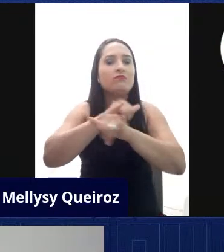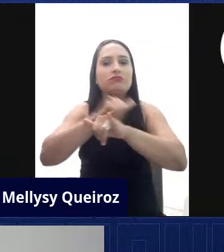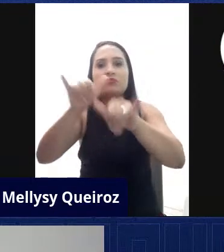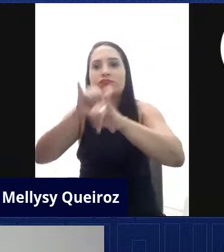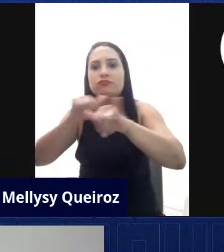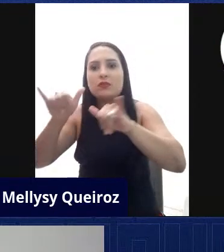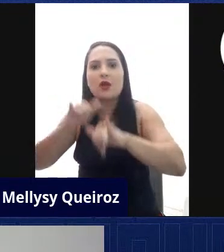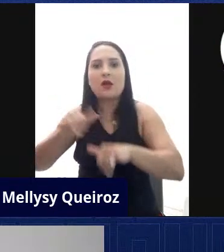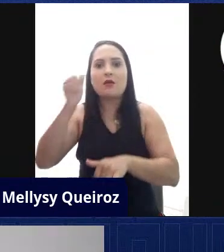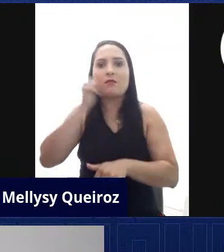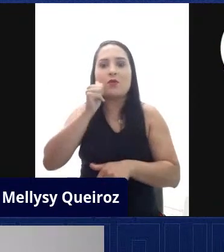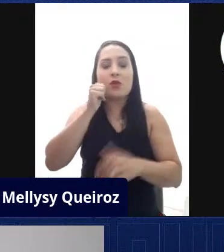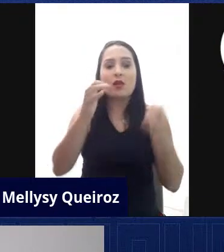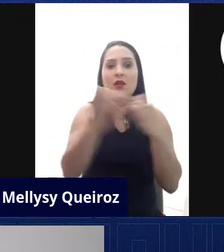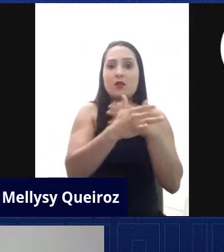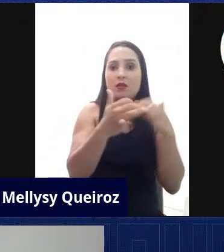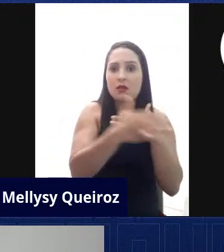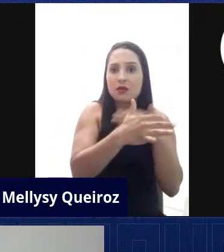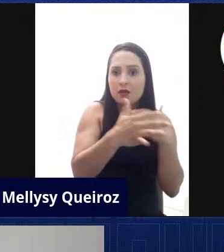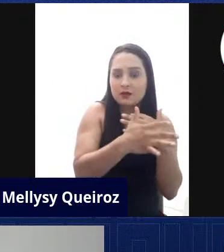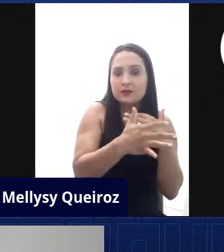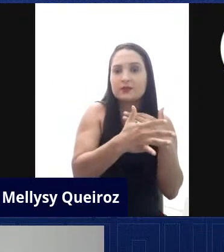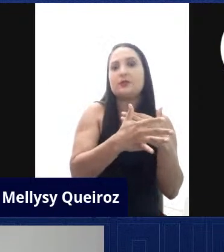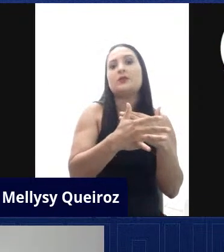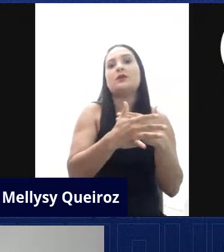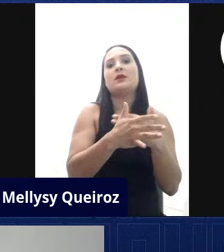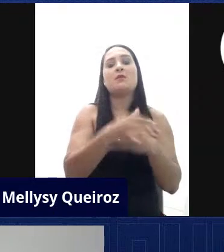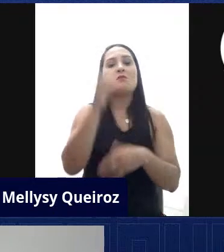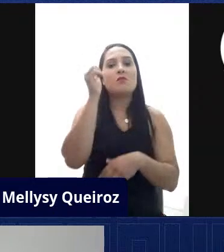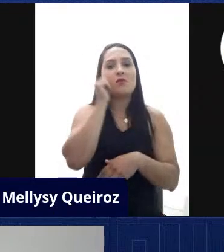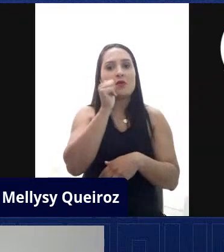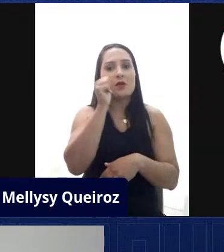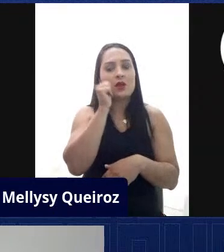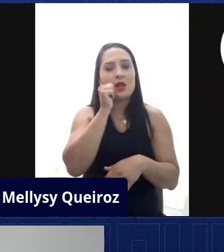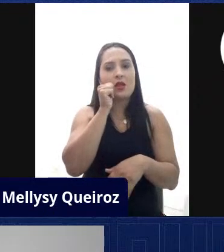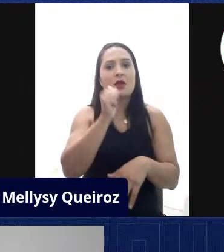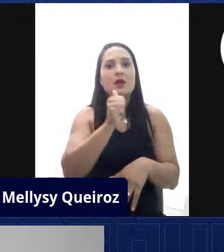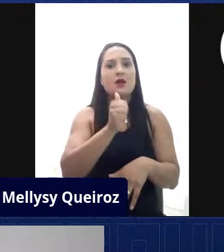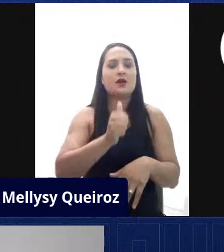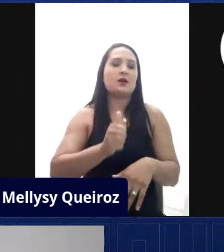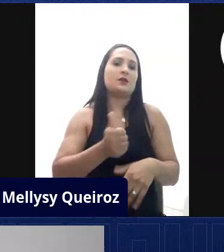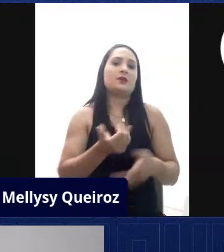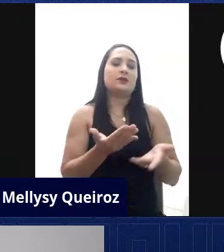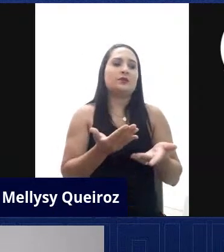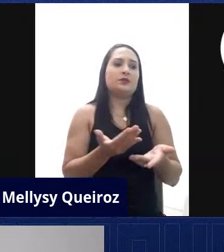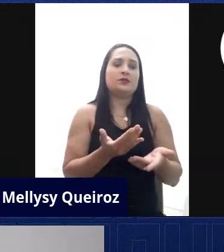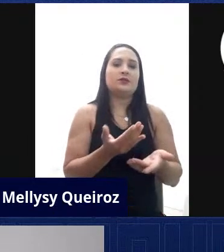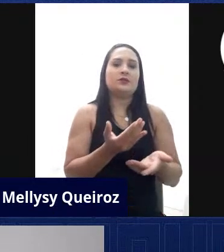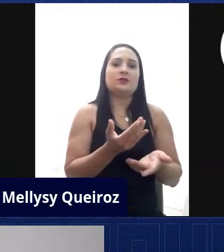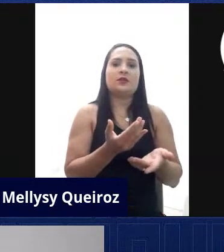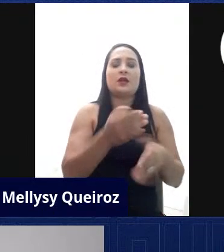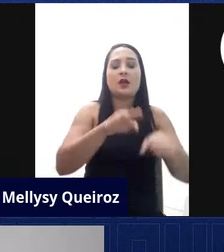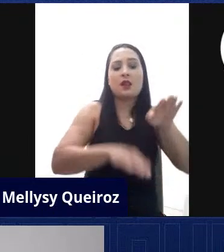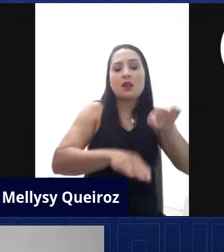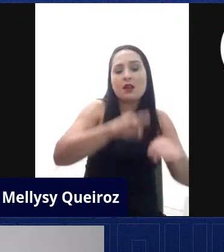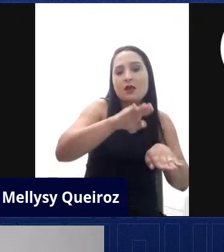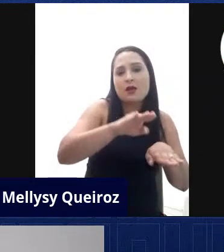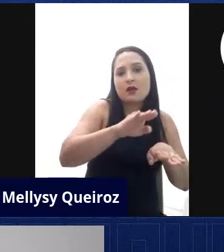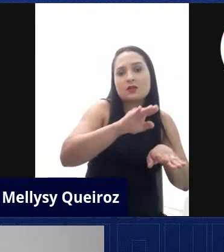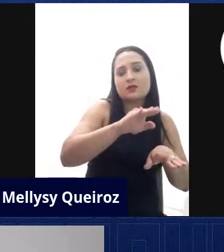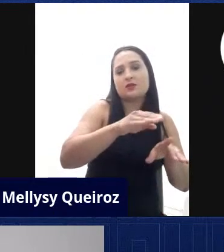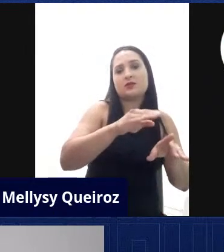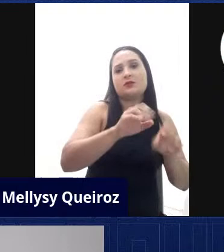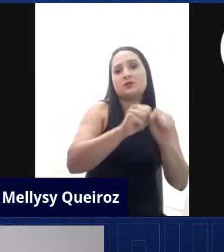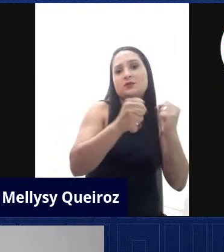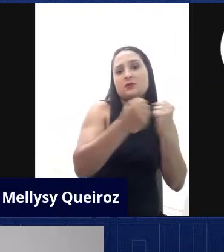mulheres urbanas, para as mulheres de classes sociais diferenciadas, porque não venham me dizer que o fato de ser